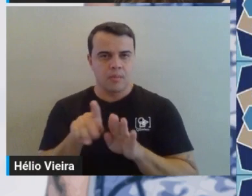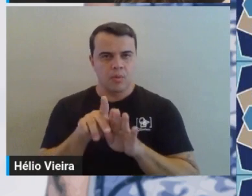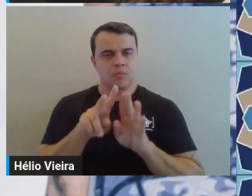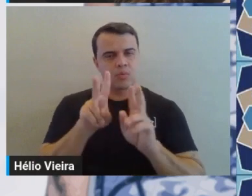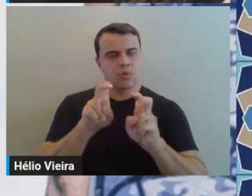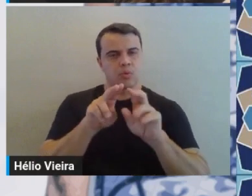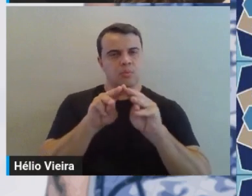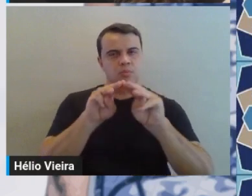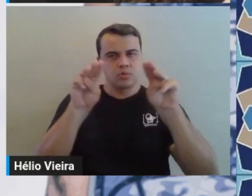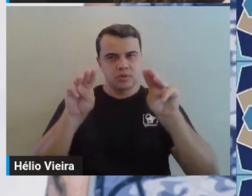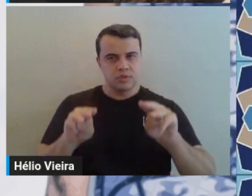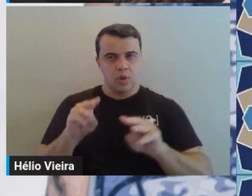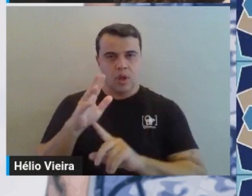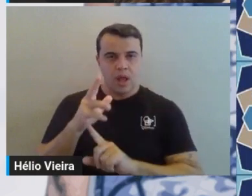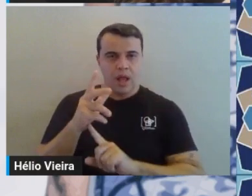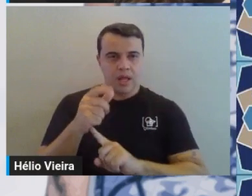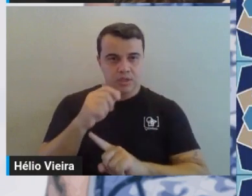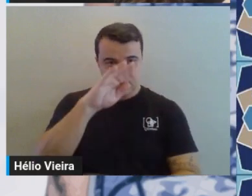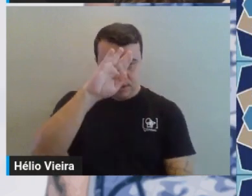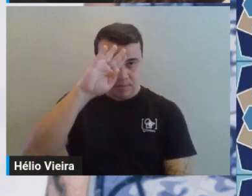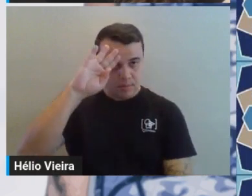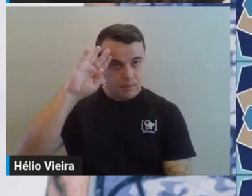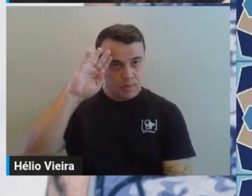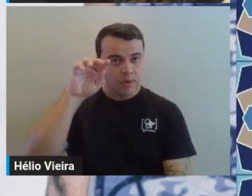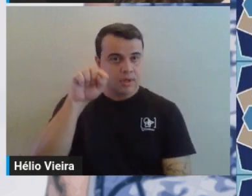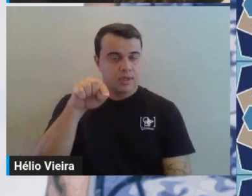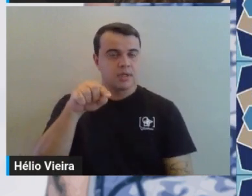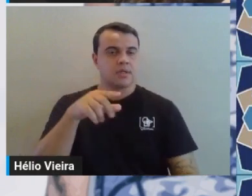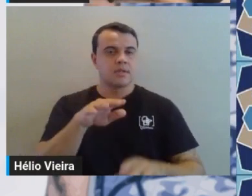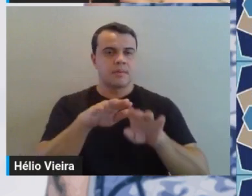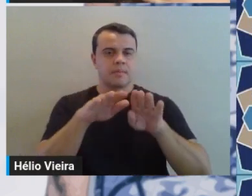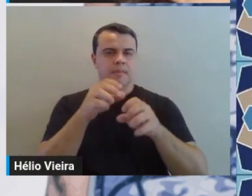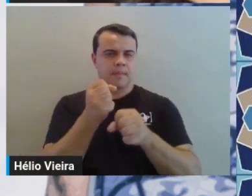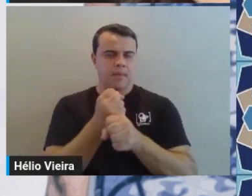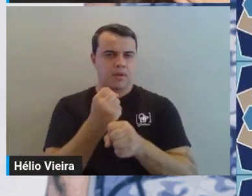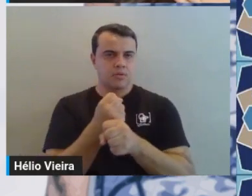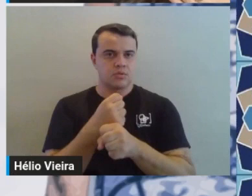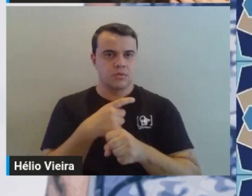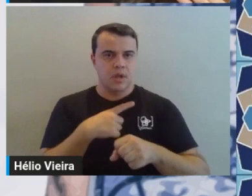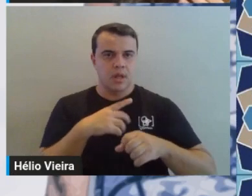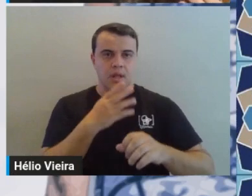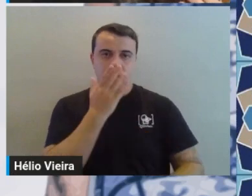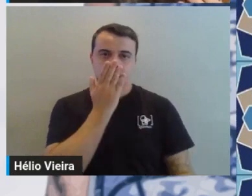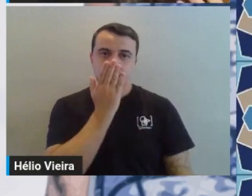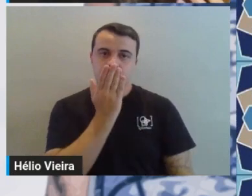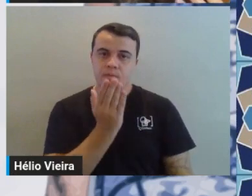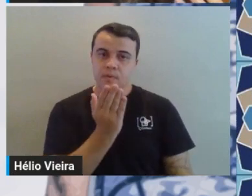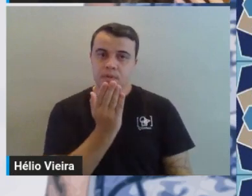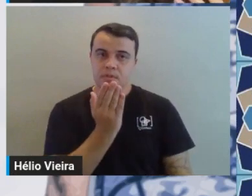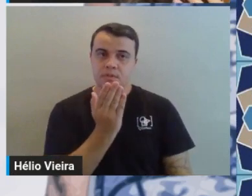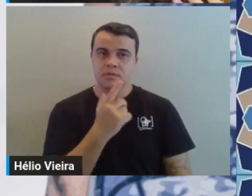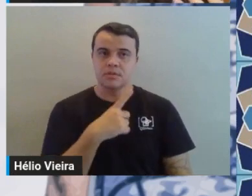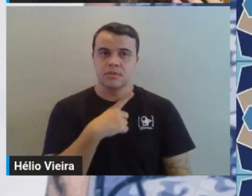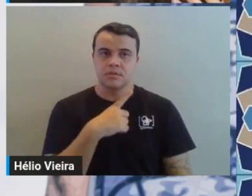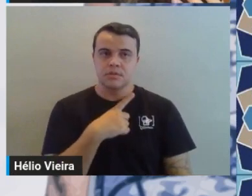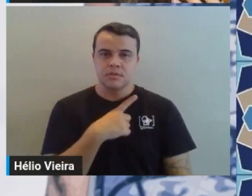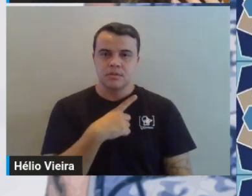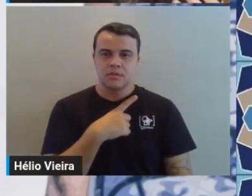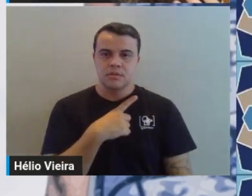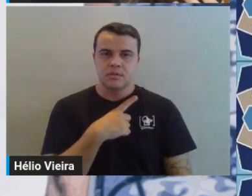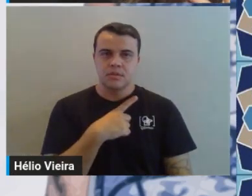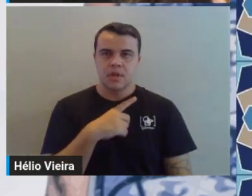Pampulha. Esse prédio, ele tem na parte da frente, né, da frente